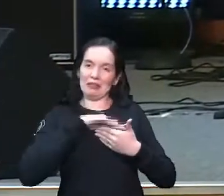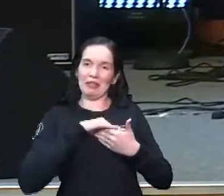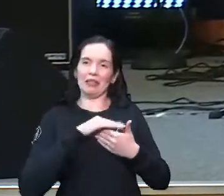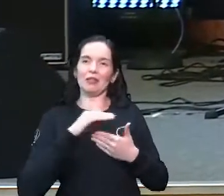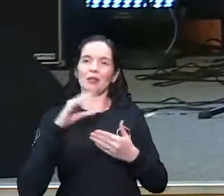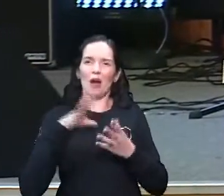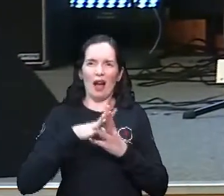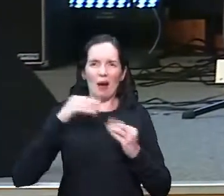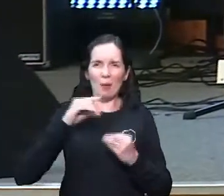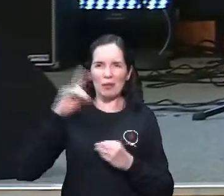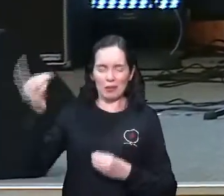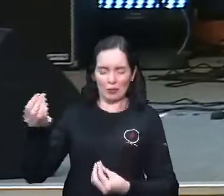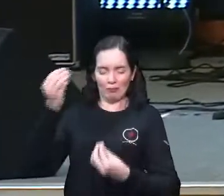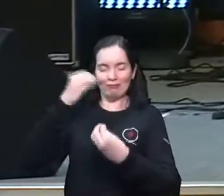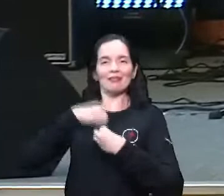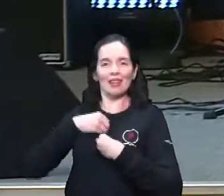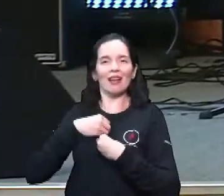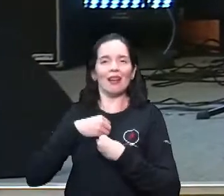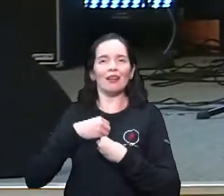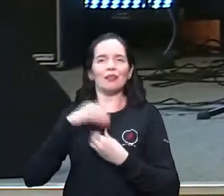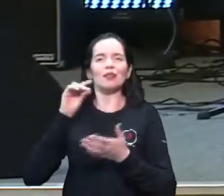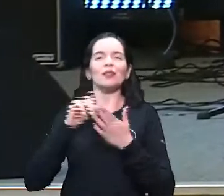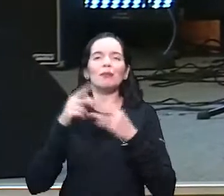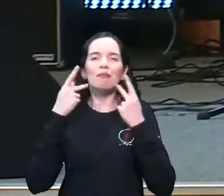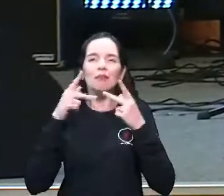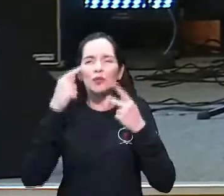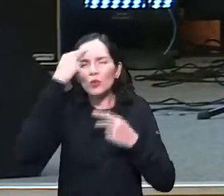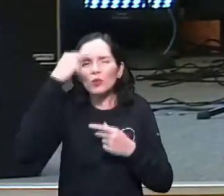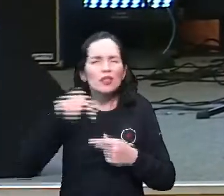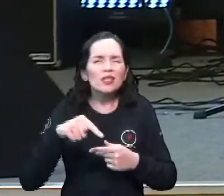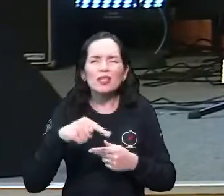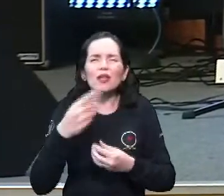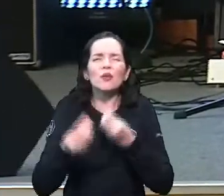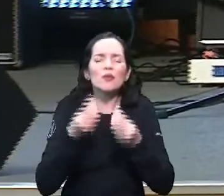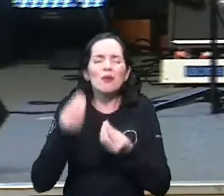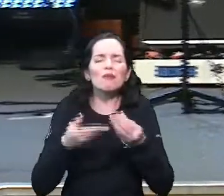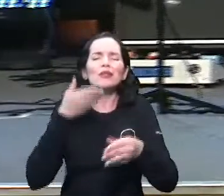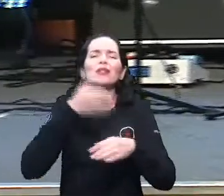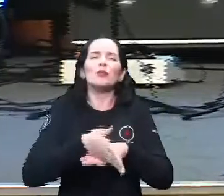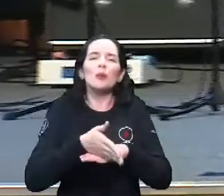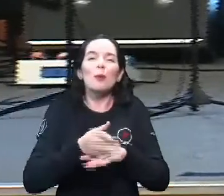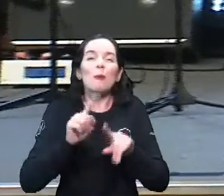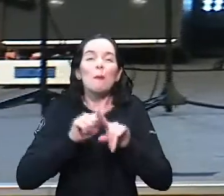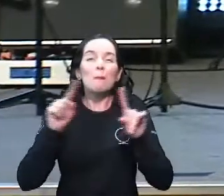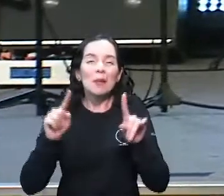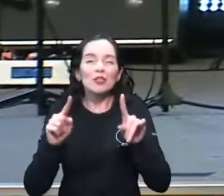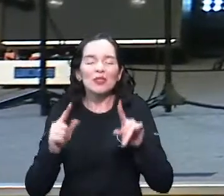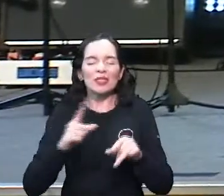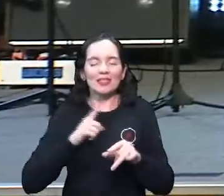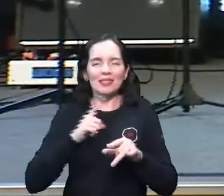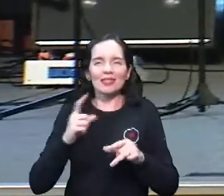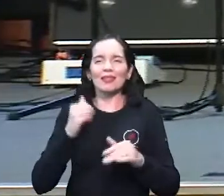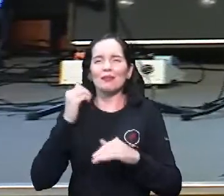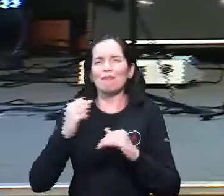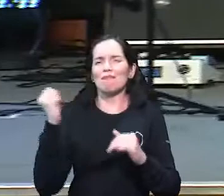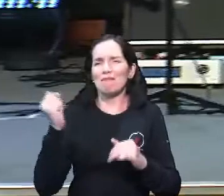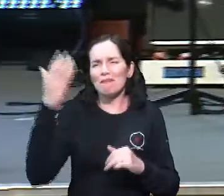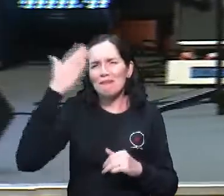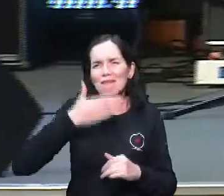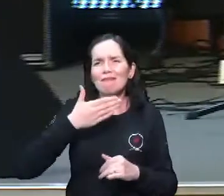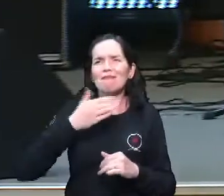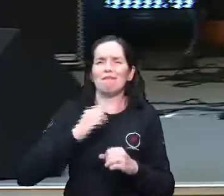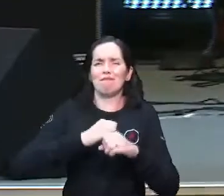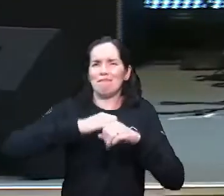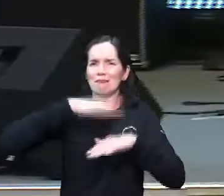tinha me dado, eu estou aqui para te dizer, eu não sei como é que você entrou aqui, mas você carrega mais do que isso que você está vendo, você